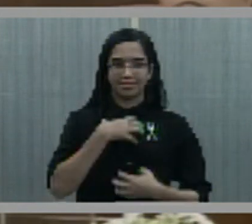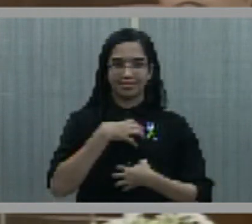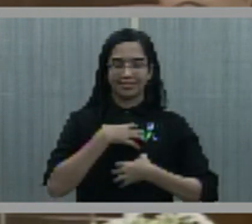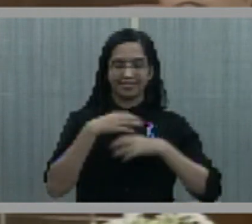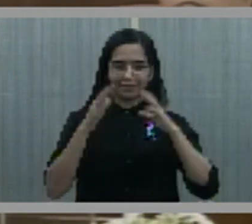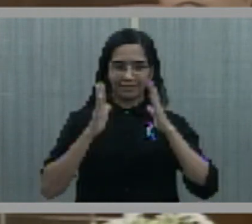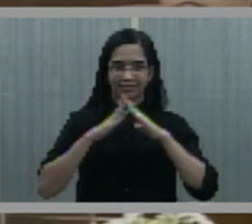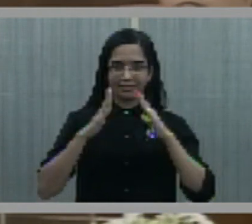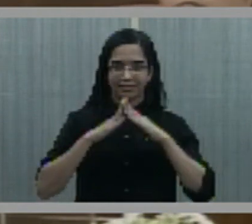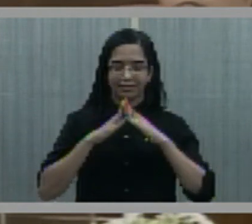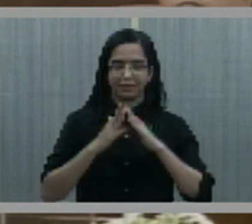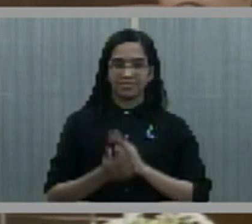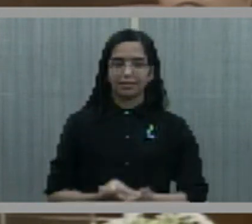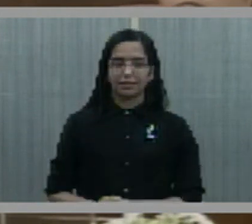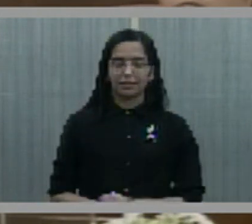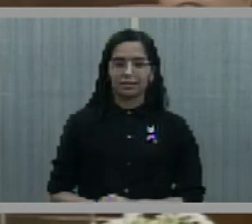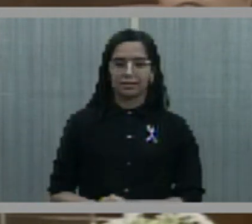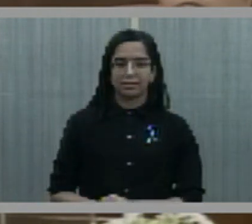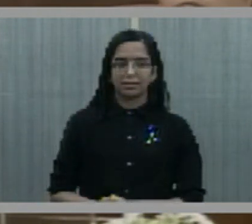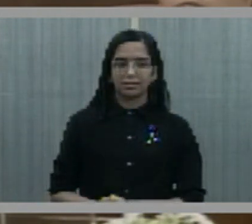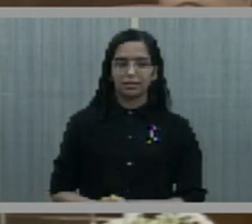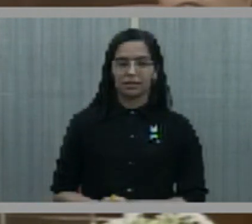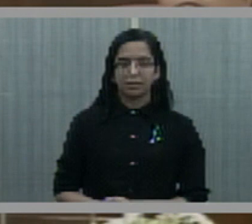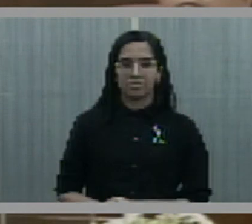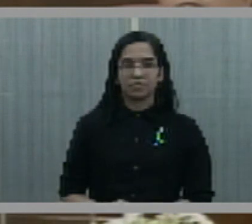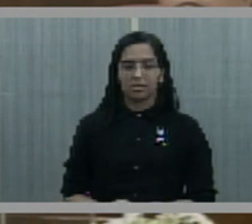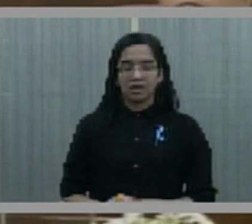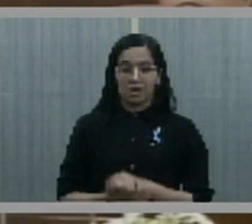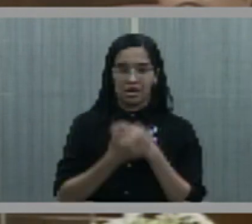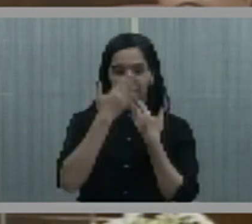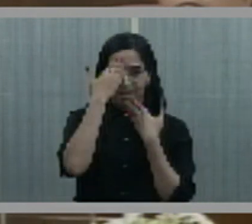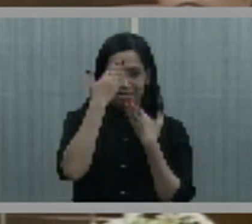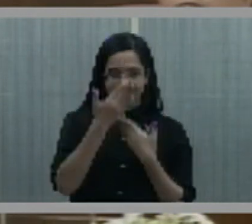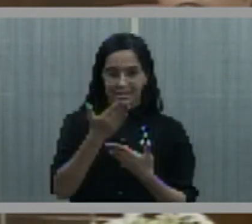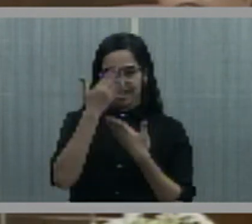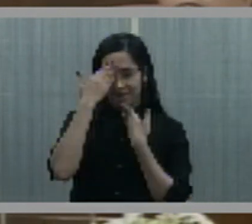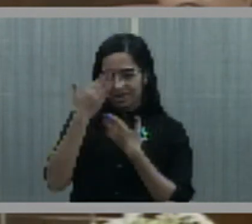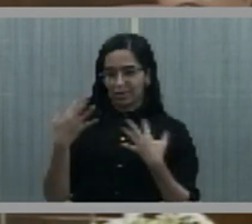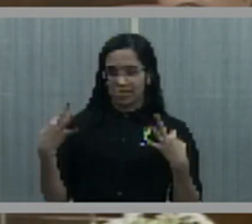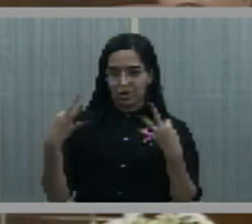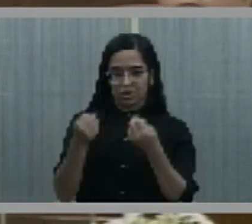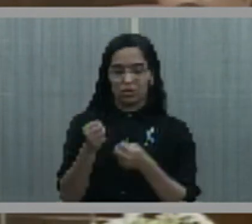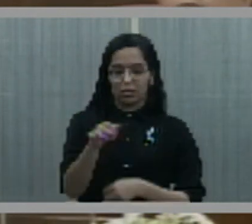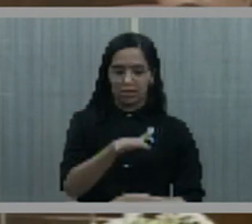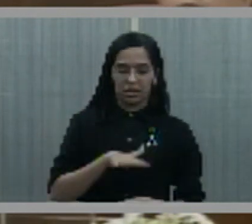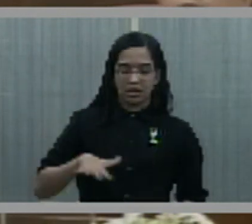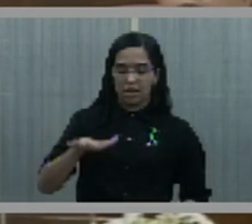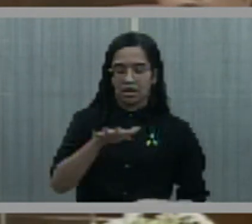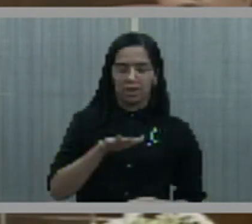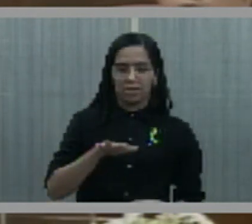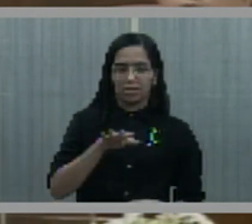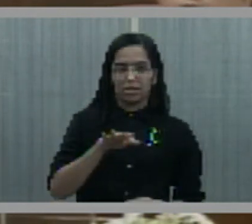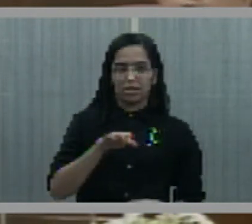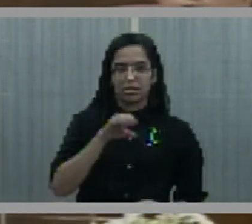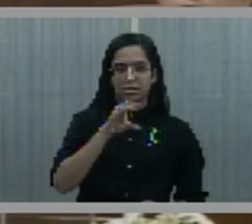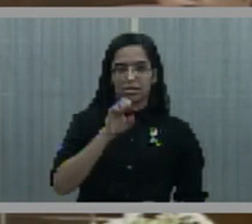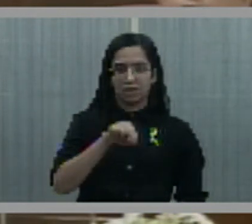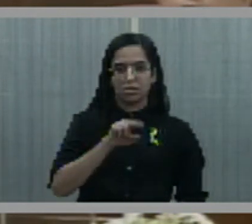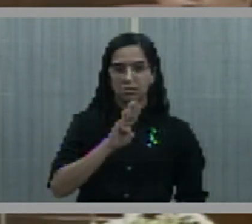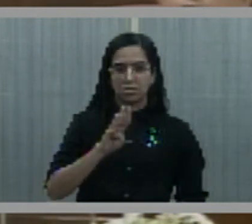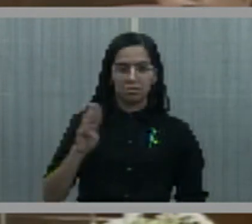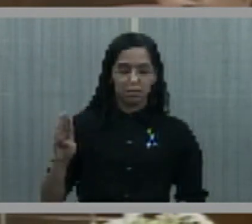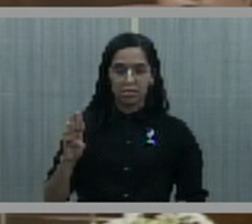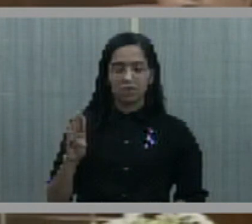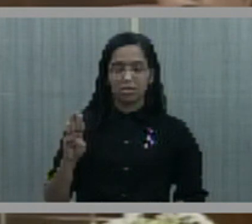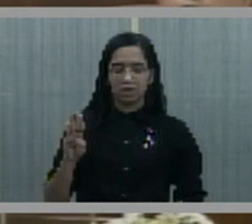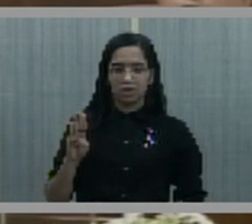casa. Agradeço a acolhida dos meus irmãos no Episcopado, bispos do Regional Nordeste 4, da CNBB, que é a